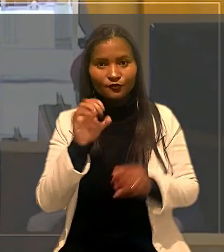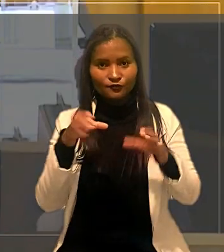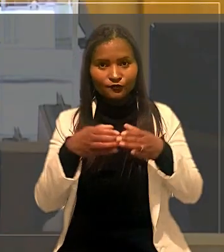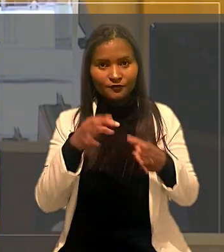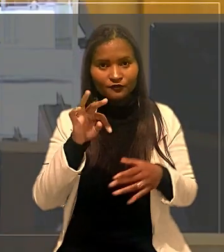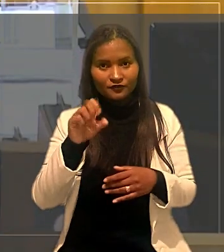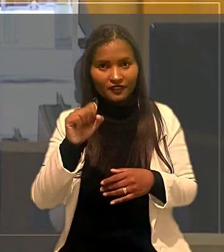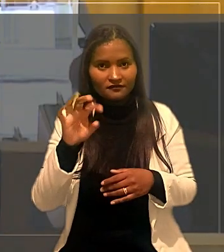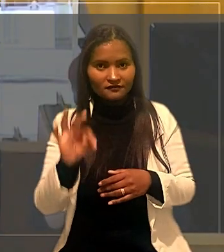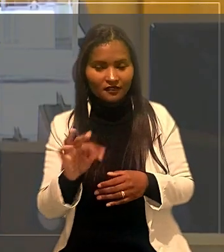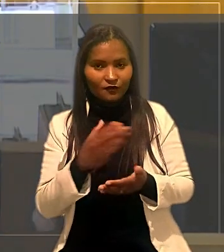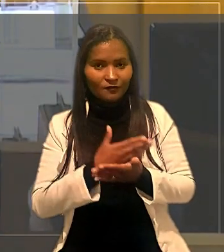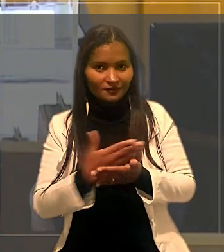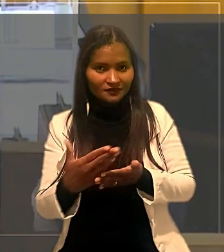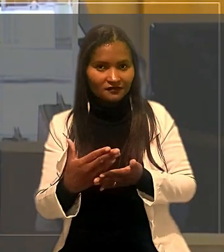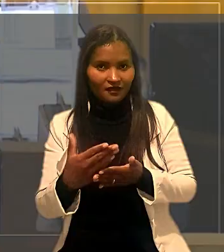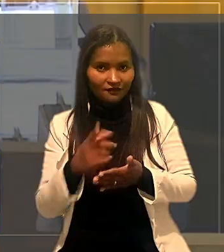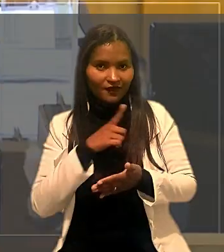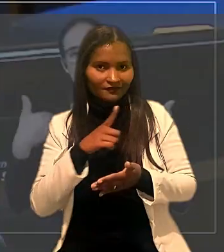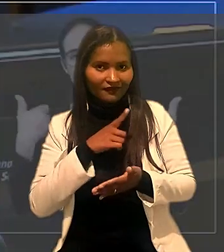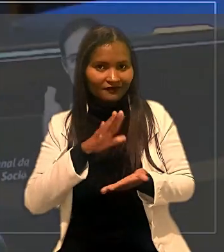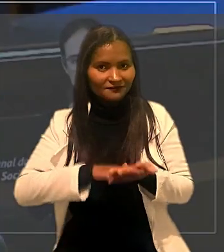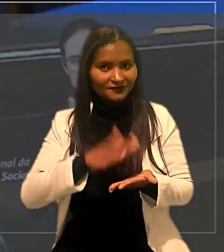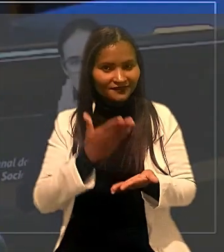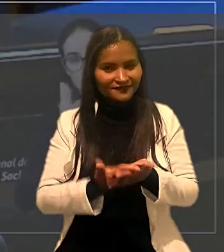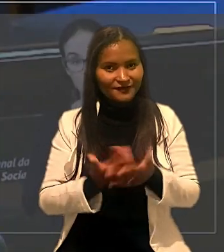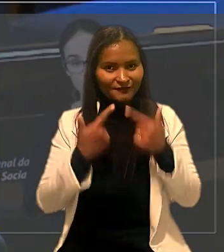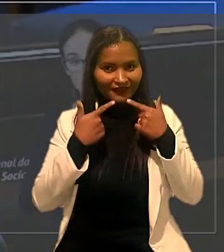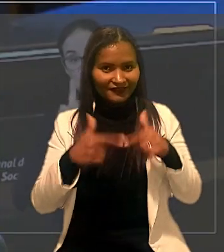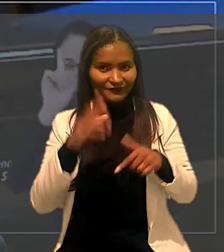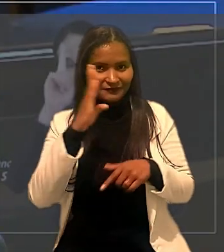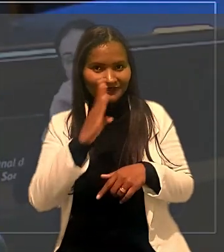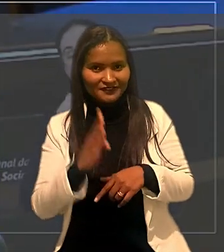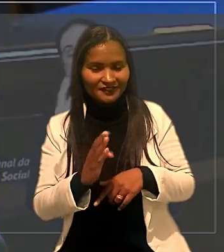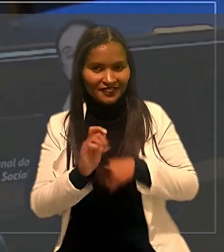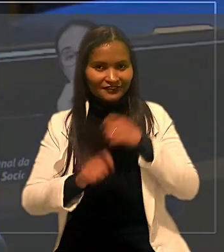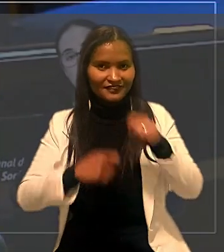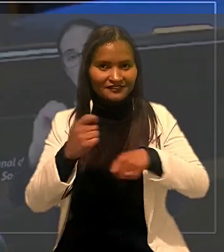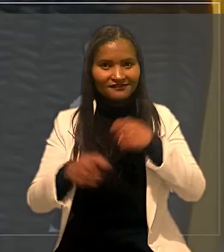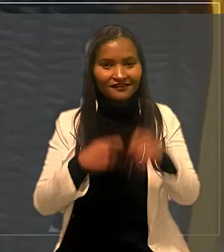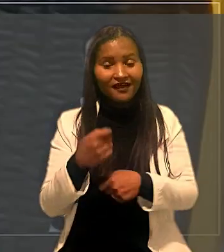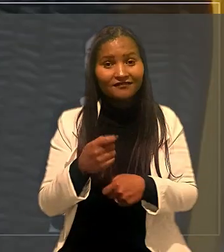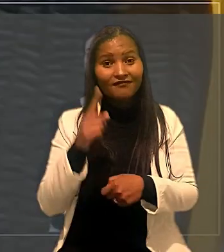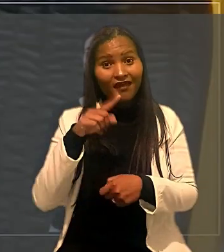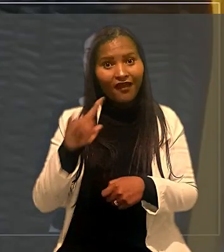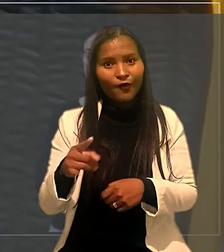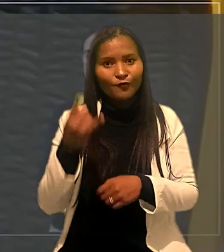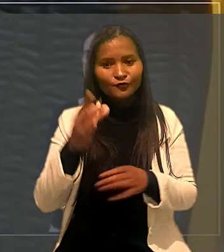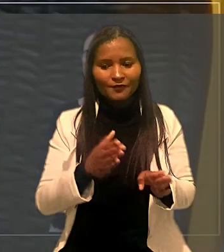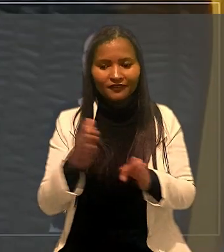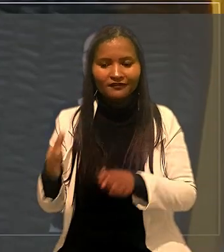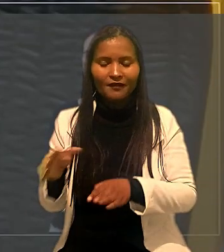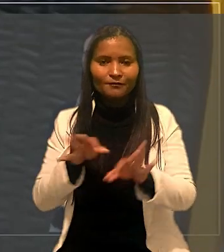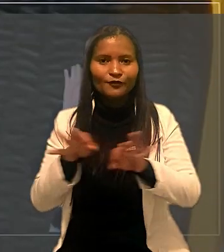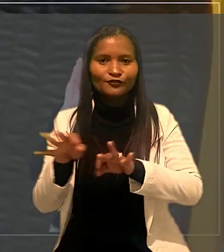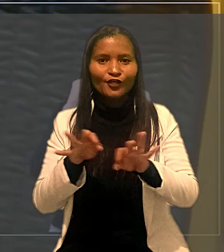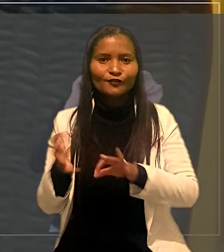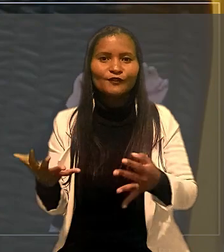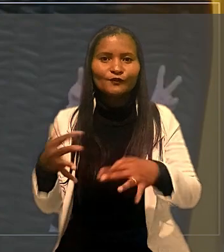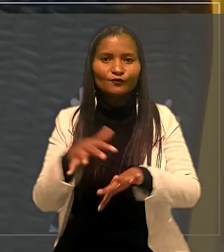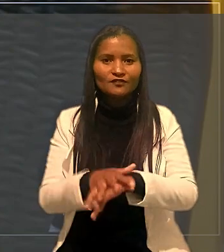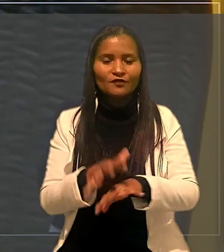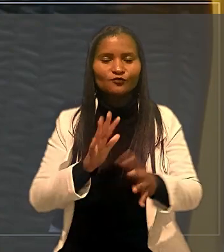As 8 turmas do TST passaram a contar com interpretação na língua brasileira de sinais. Essa foi a última etapa do projeto